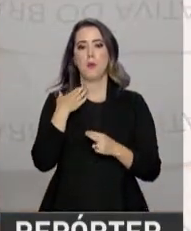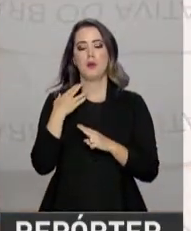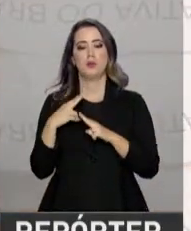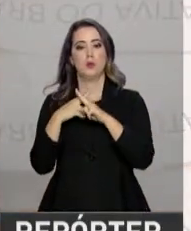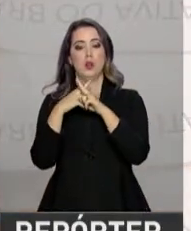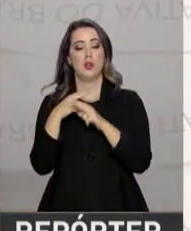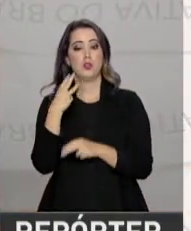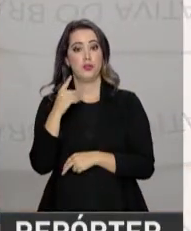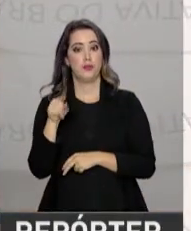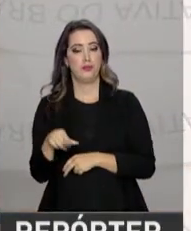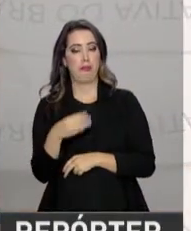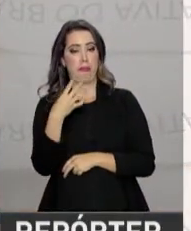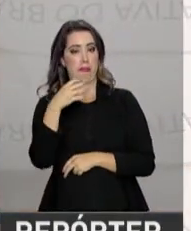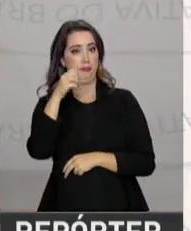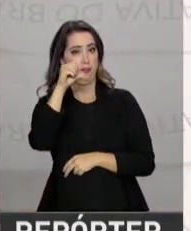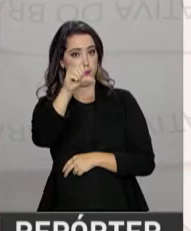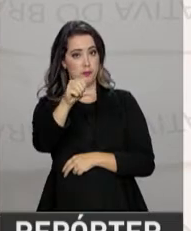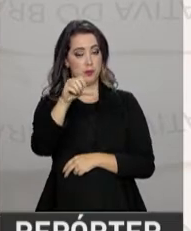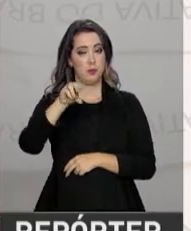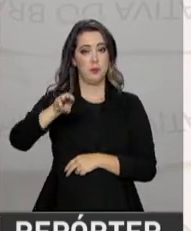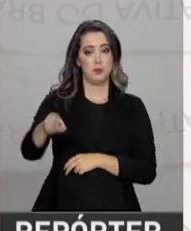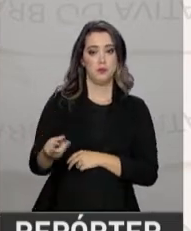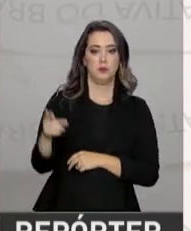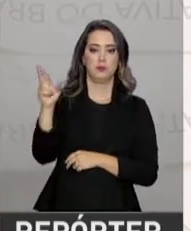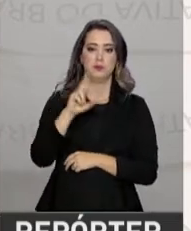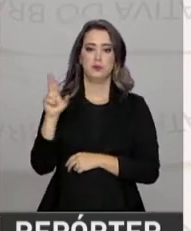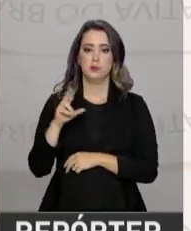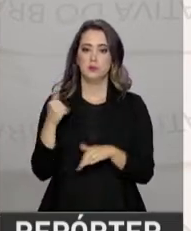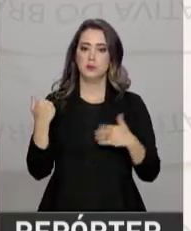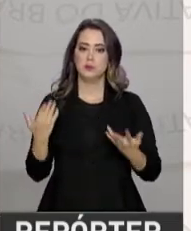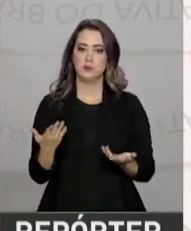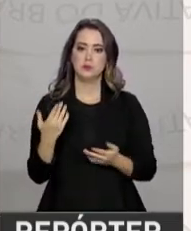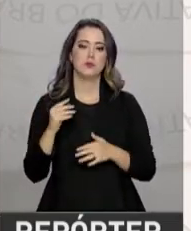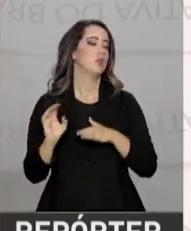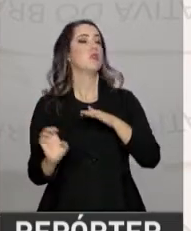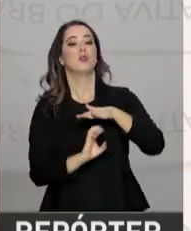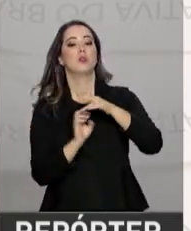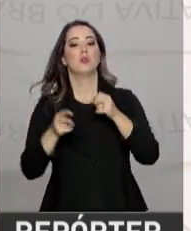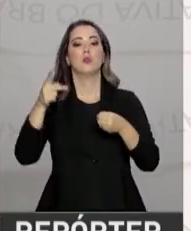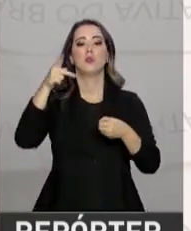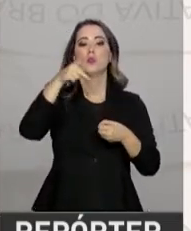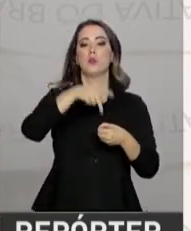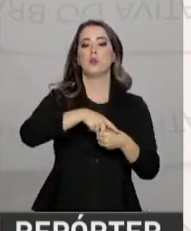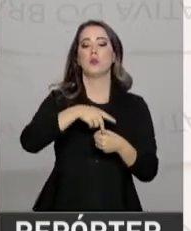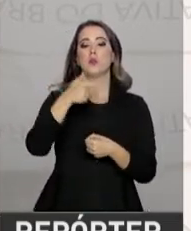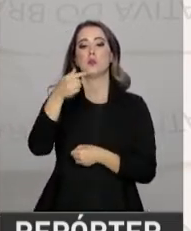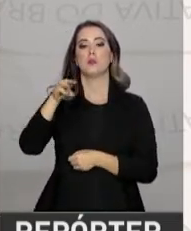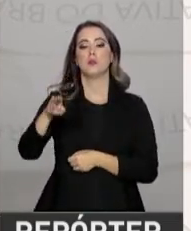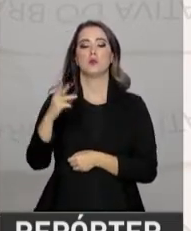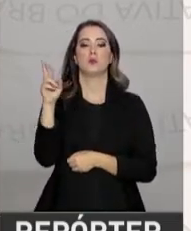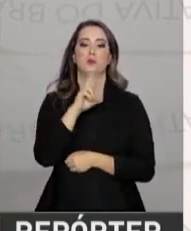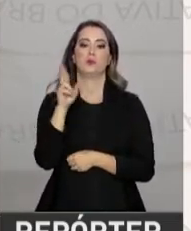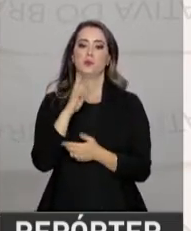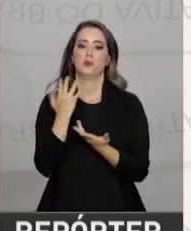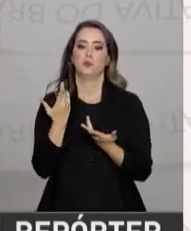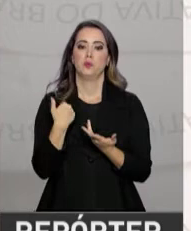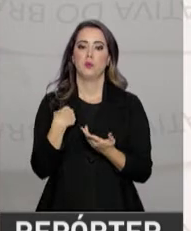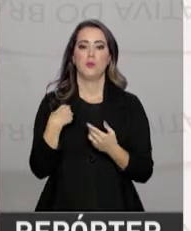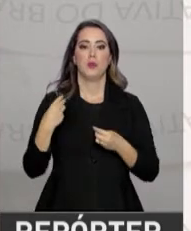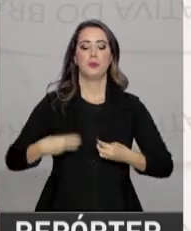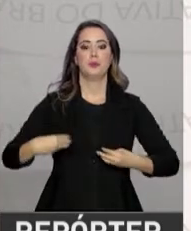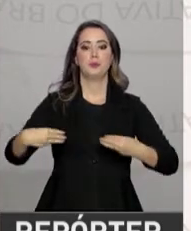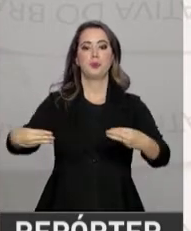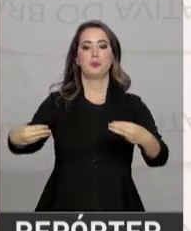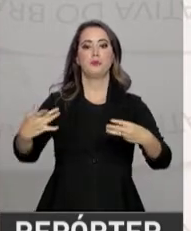federal com quase 35 milhões à petrobras com valor de 7 milhões o ministério da